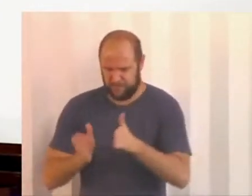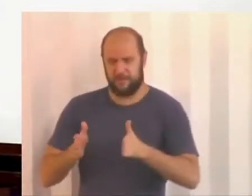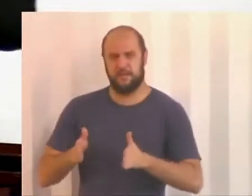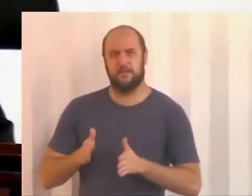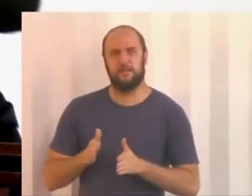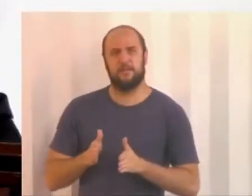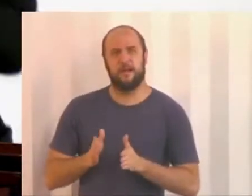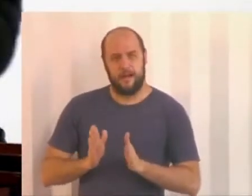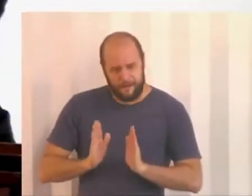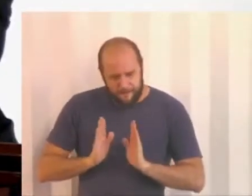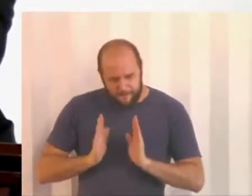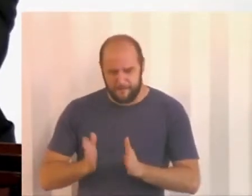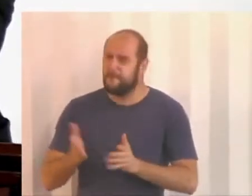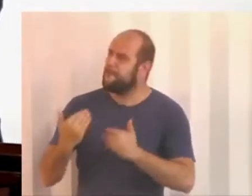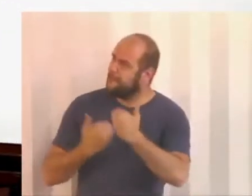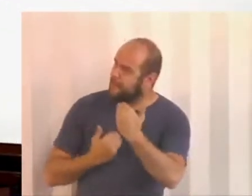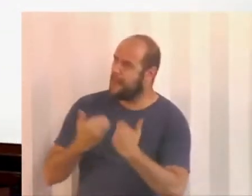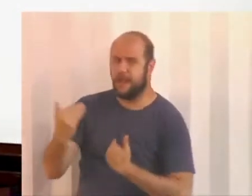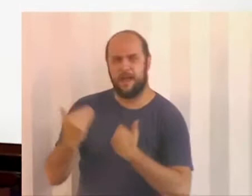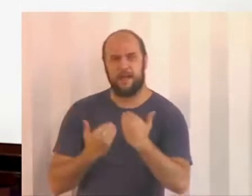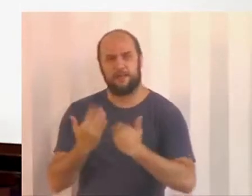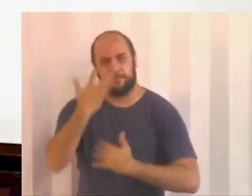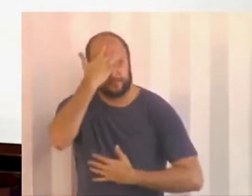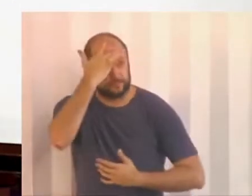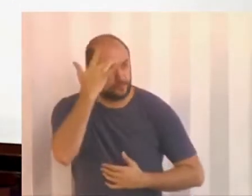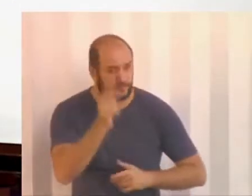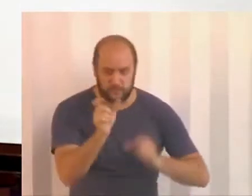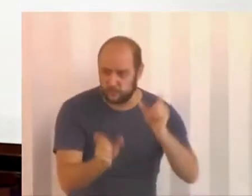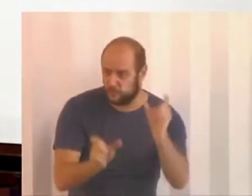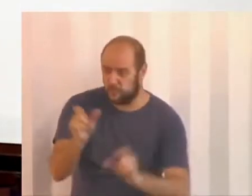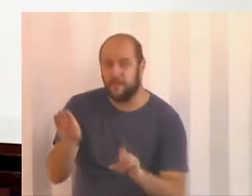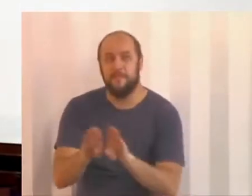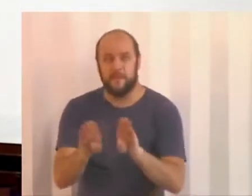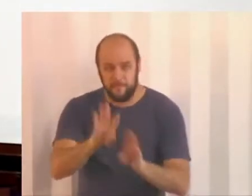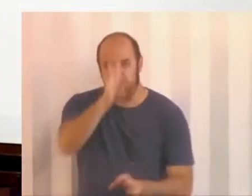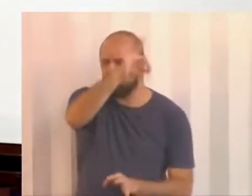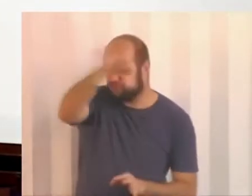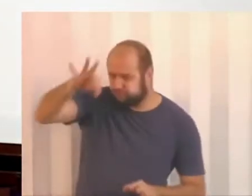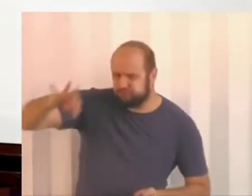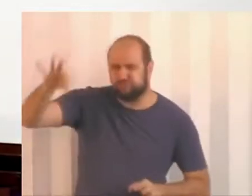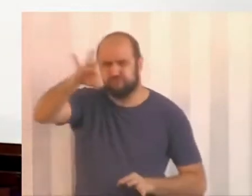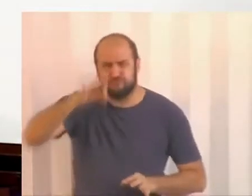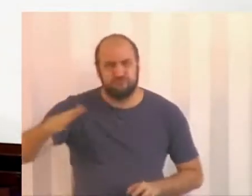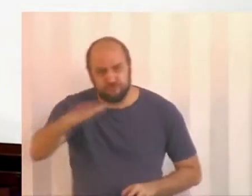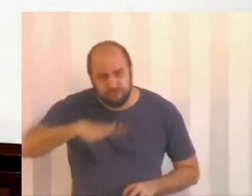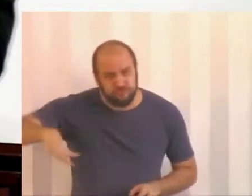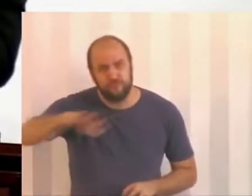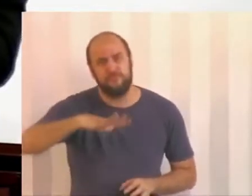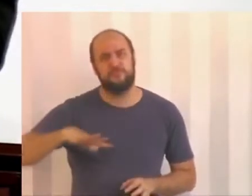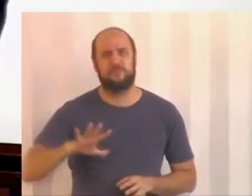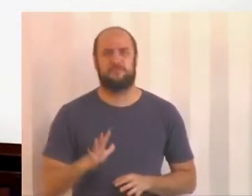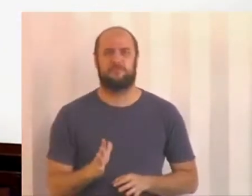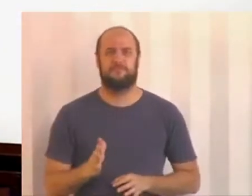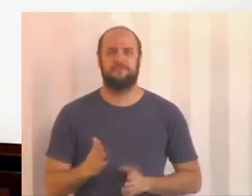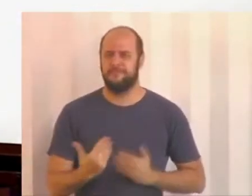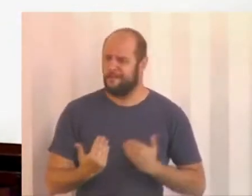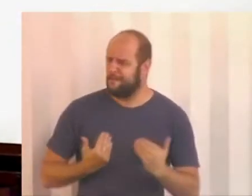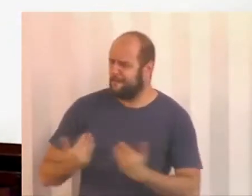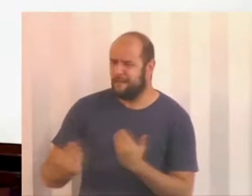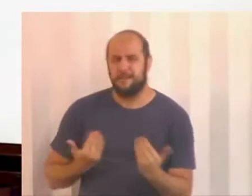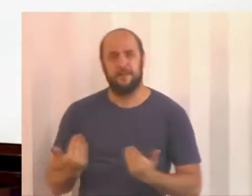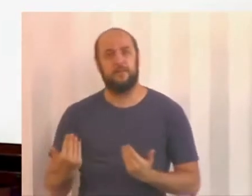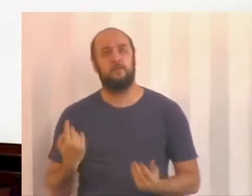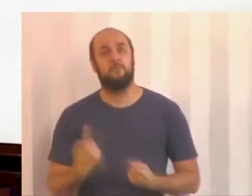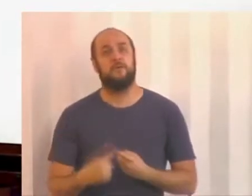vida, relacionando com aqueles que também o Espírito deu vida. E esse relacionamento é possível